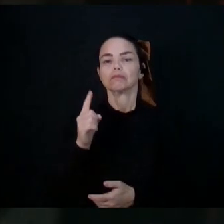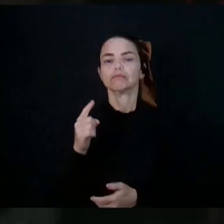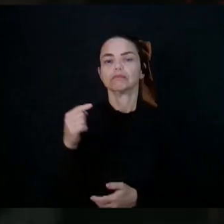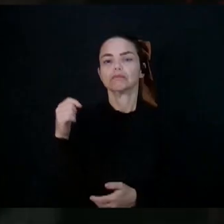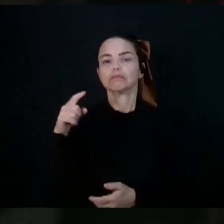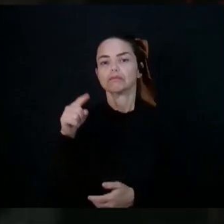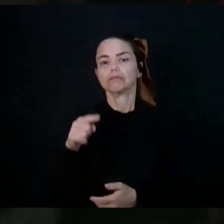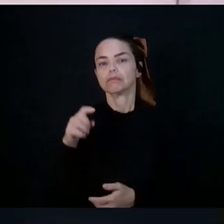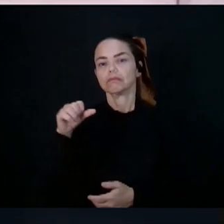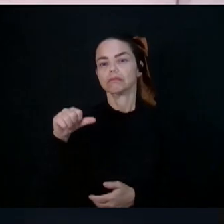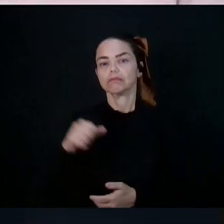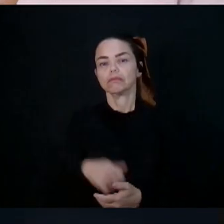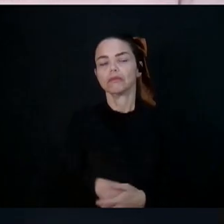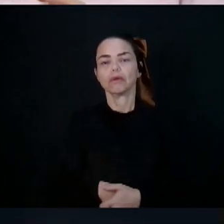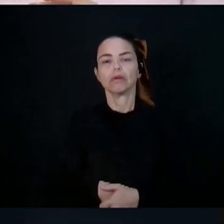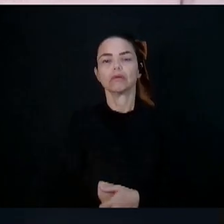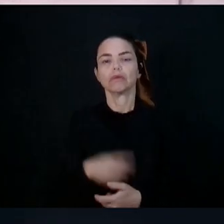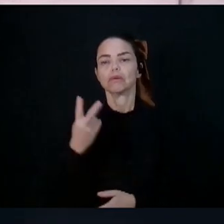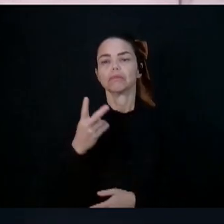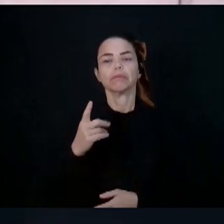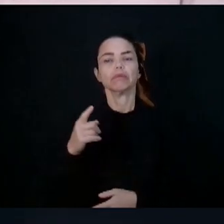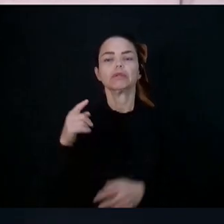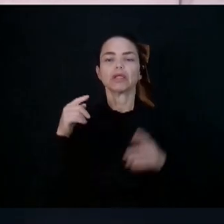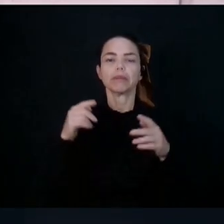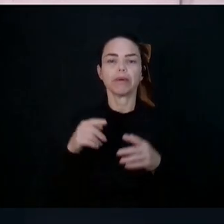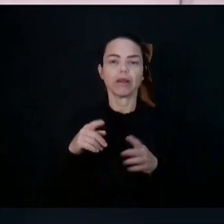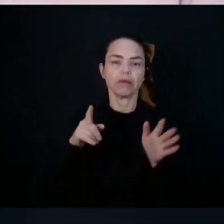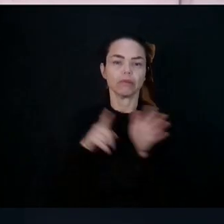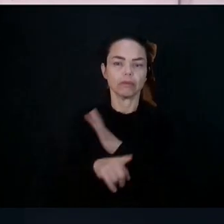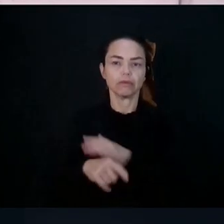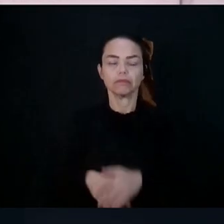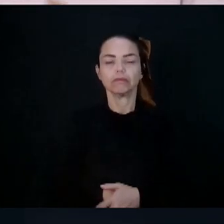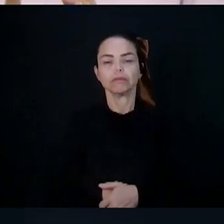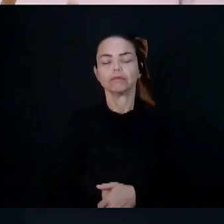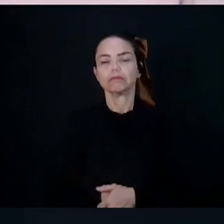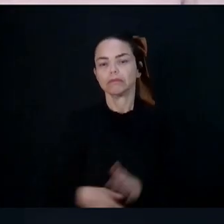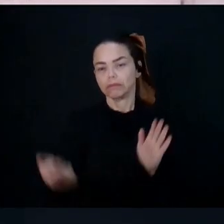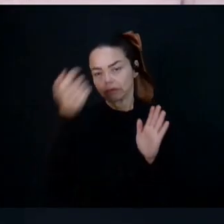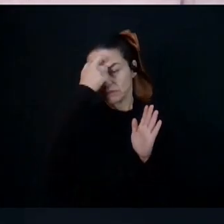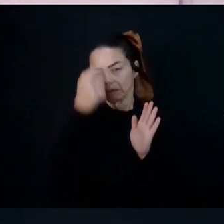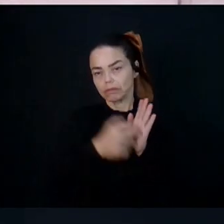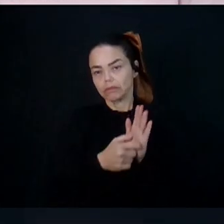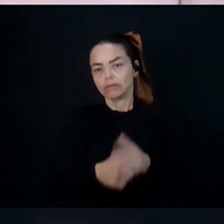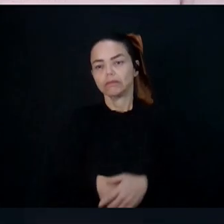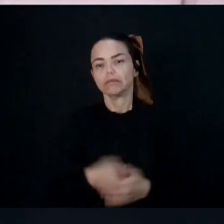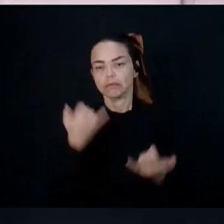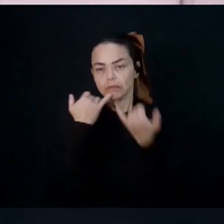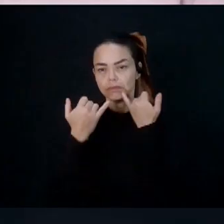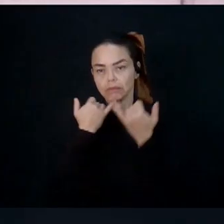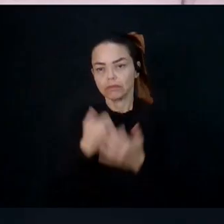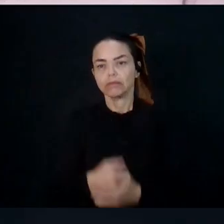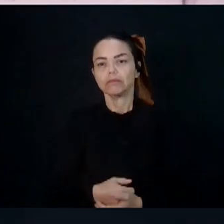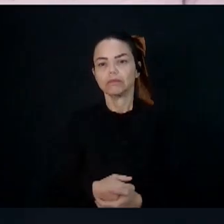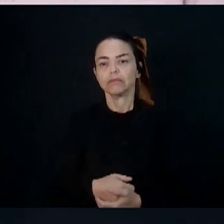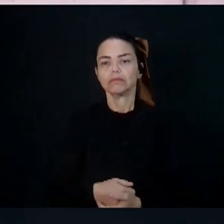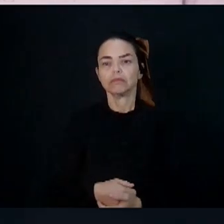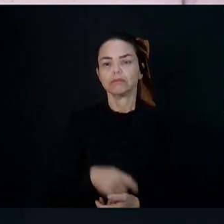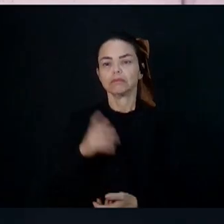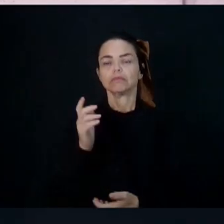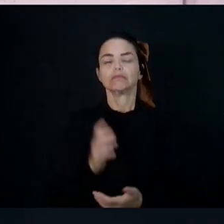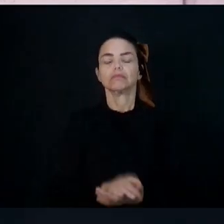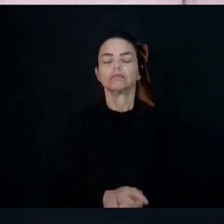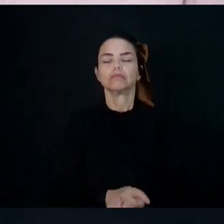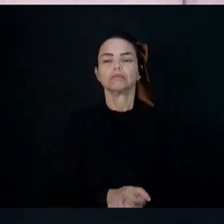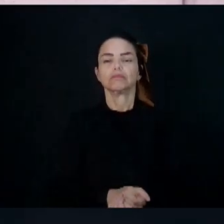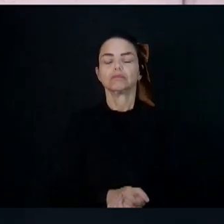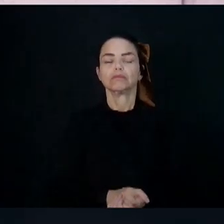mais 2 perguntas e a gente já vai para as considerações finais. A Iria está chegando aí daqui a pouquinho, trazendo informações atualizadas para você. Sabrina